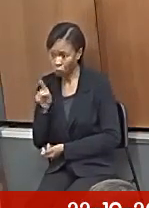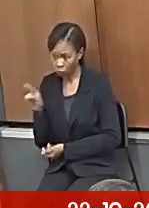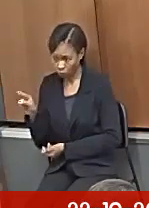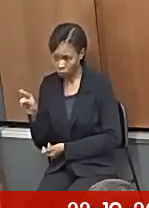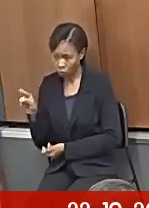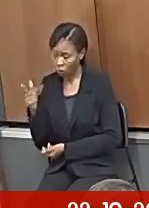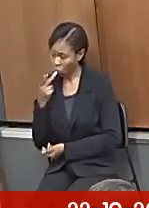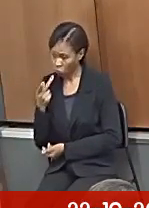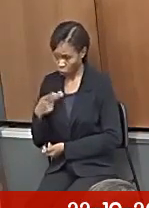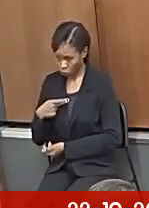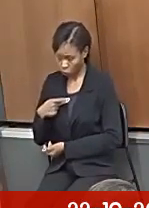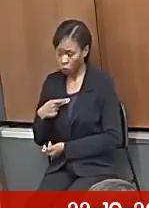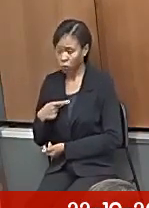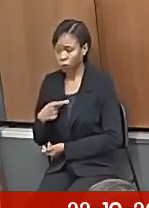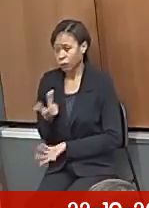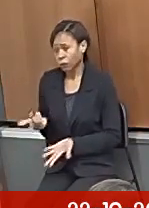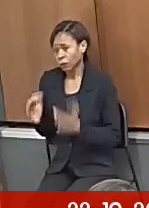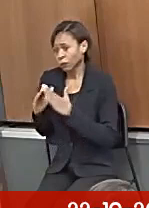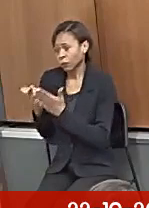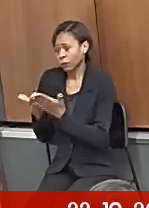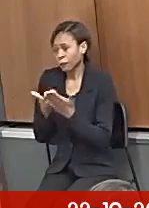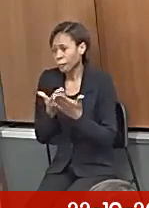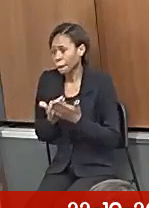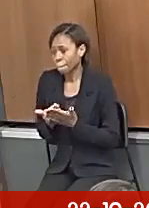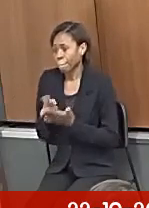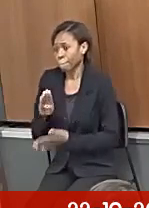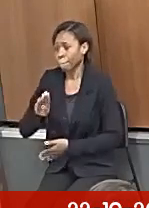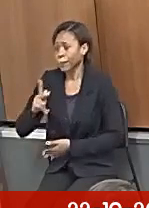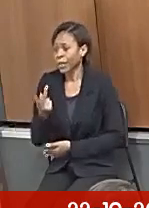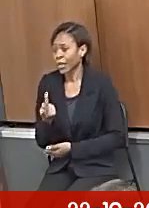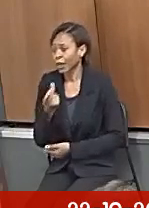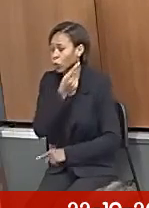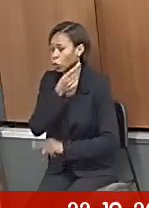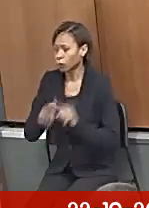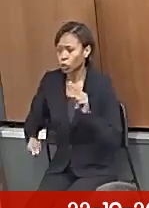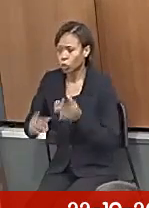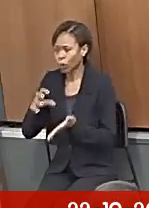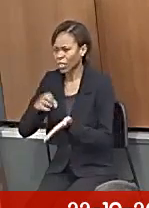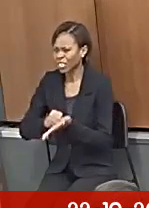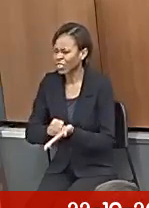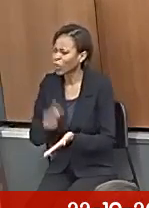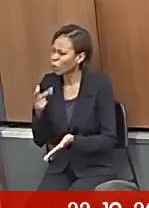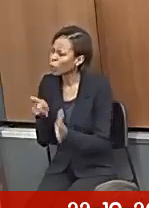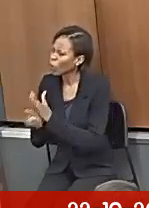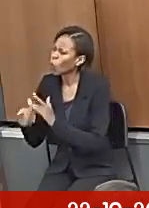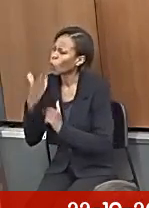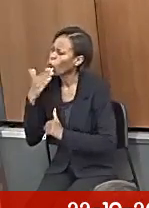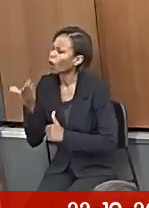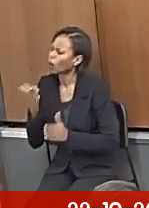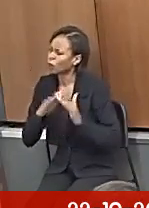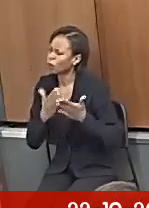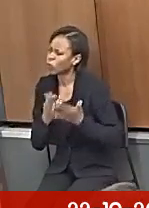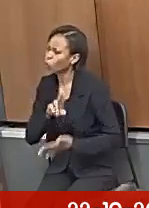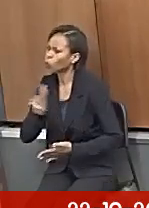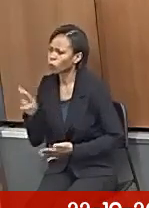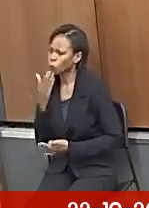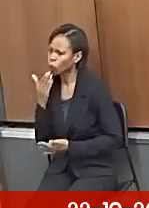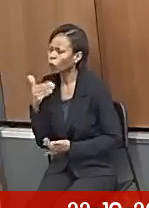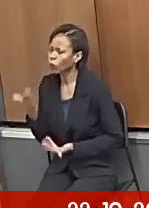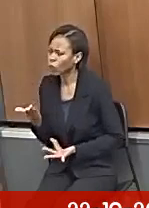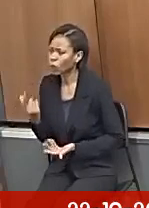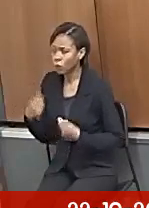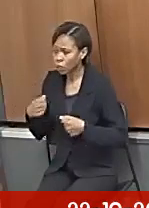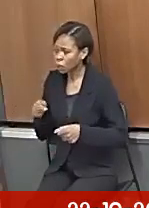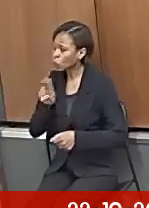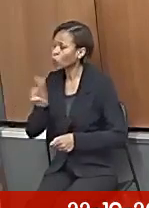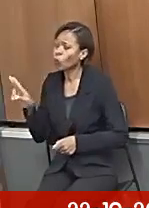me falou que escolas de Belo Horizonte negaram matrícula. Eu falei, me fala quais, eu preciso do nome. Porque eu